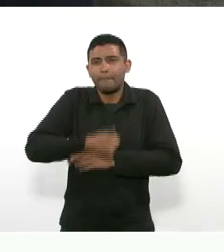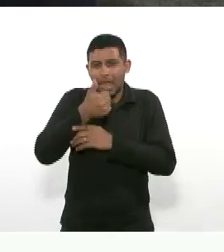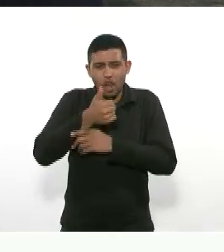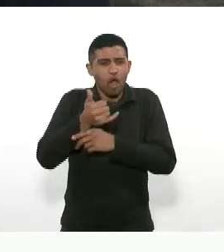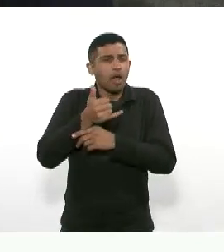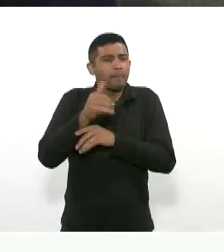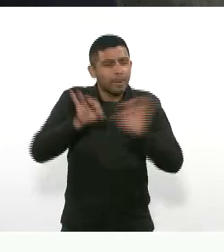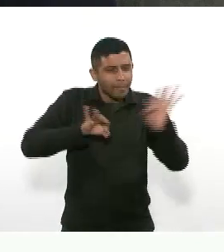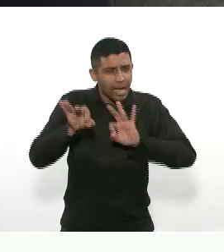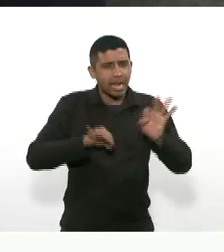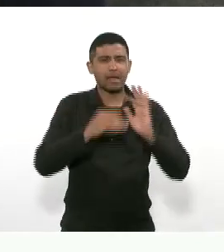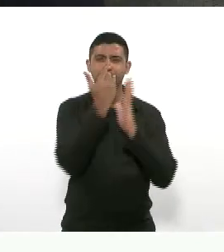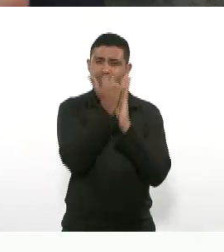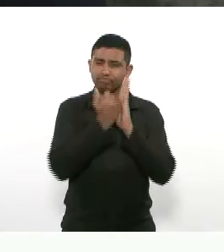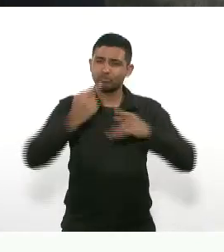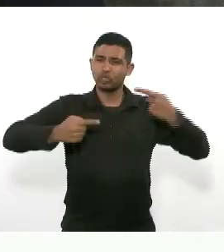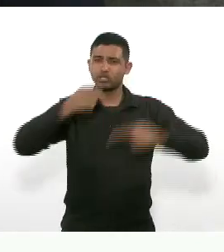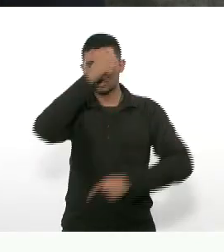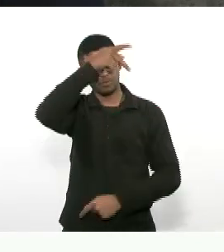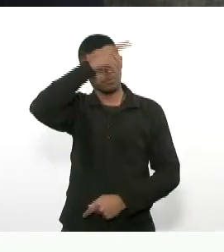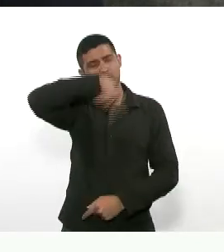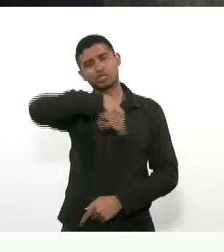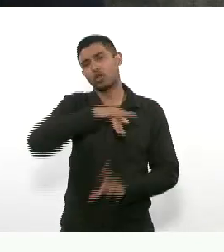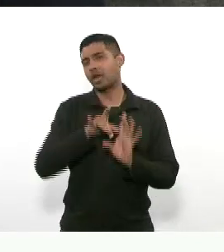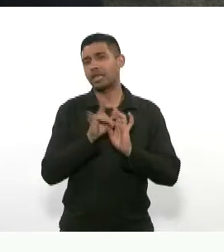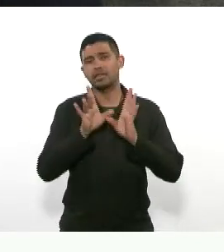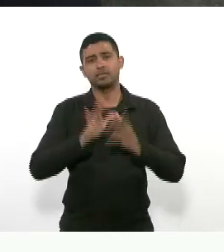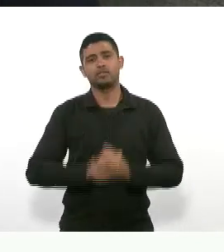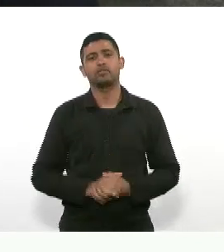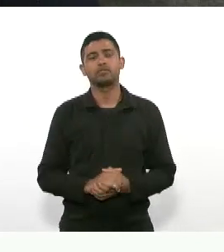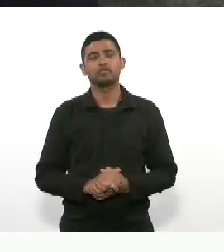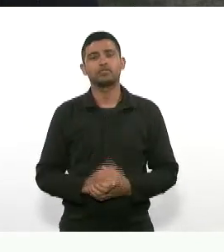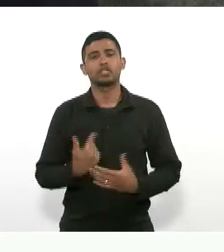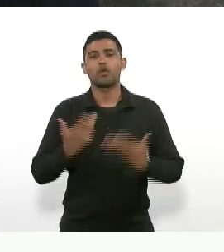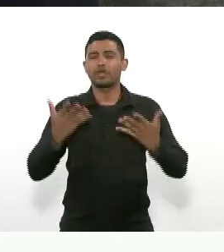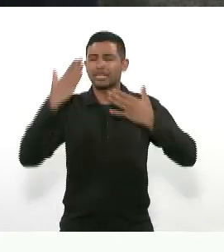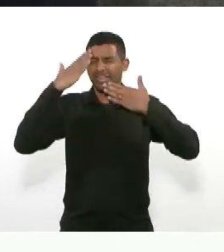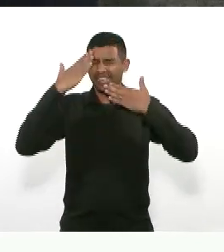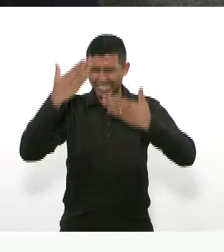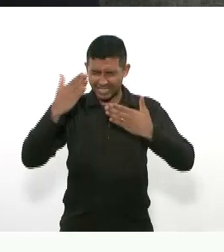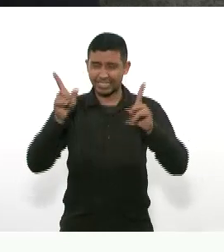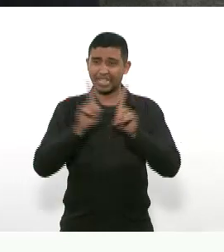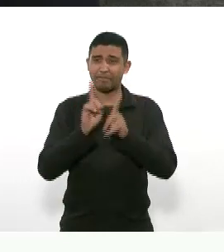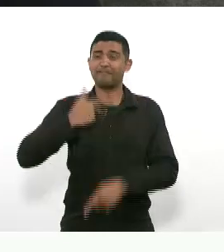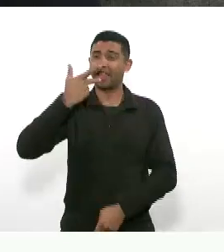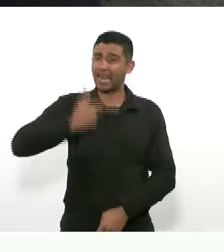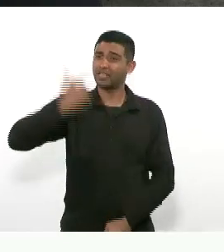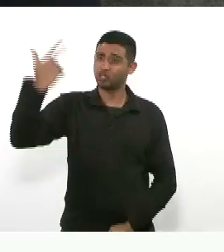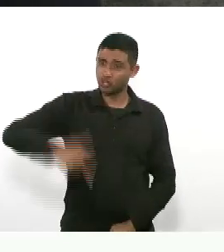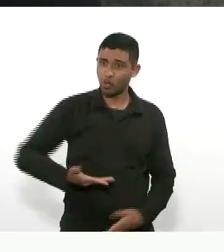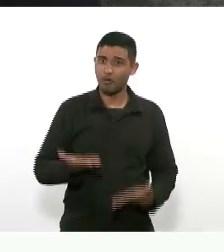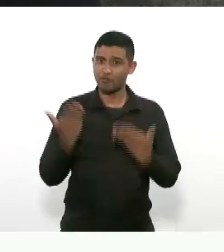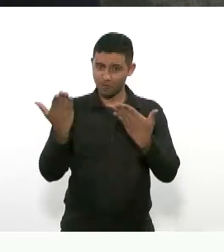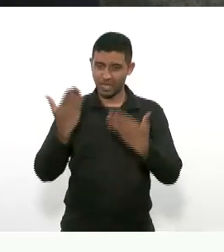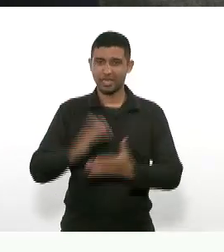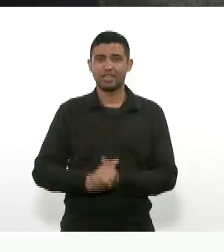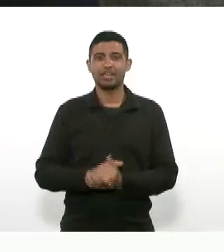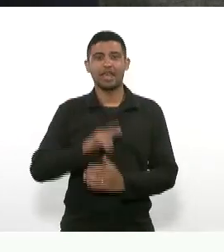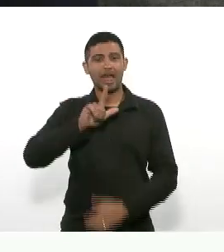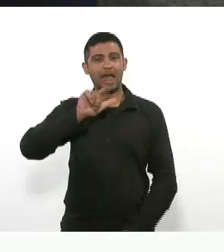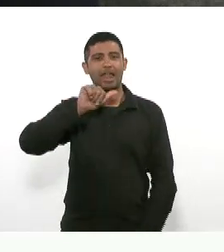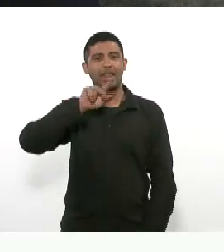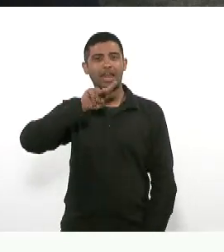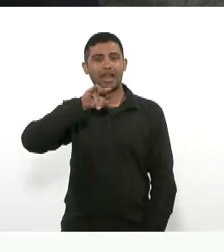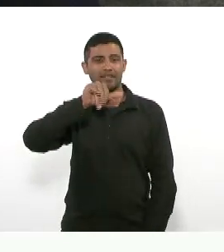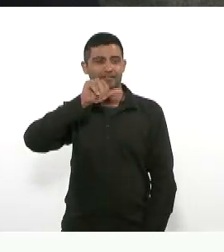pública. E estamos à disposição, e eu queria agradecer e reforçar ao coronel para que a